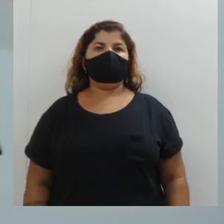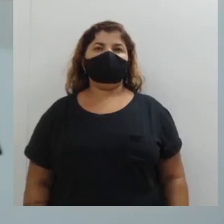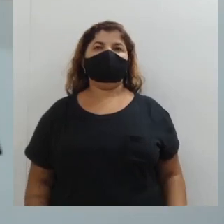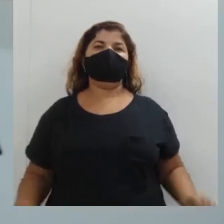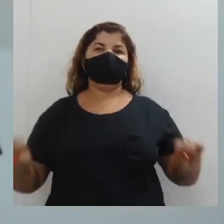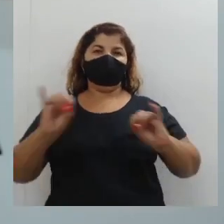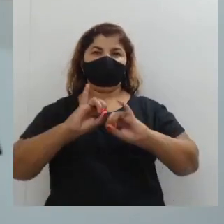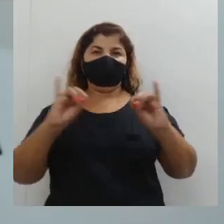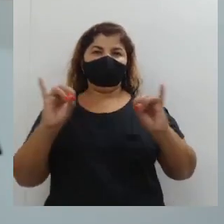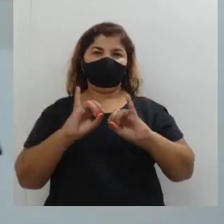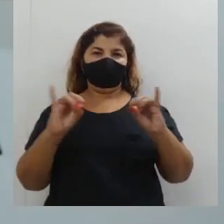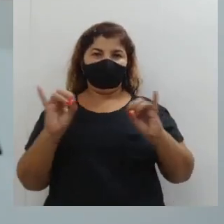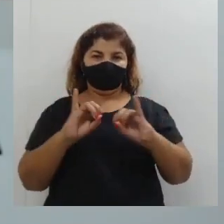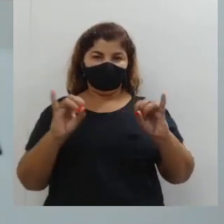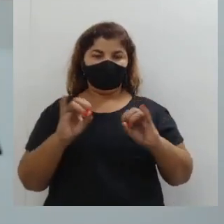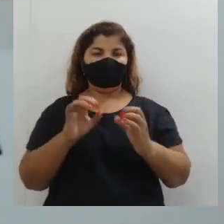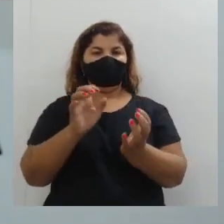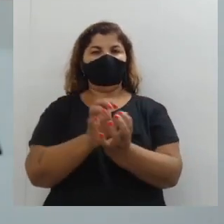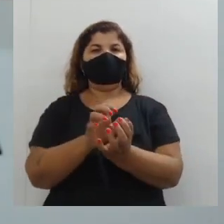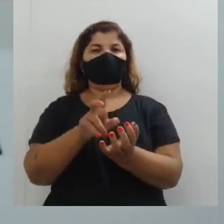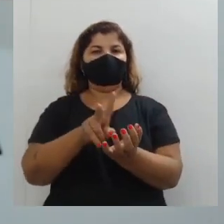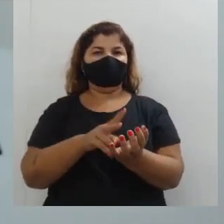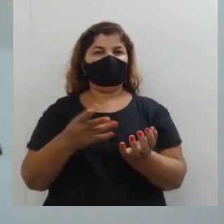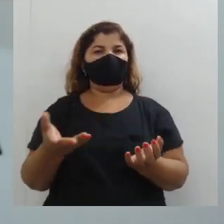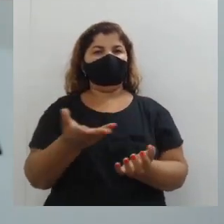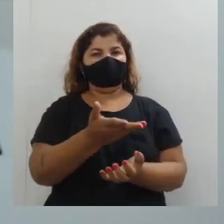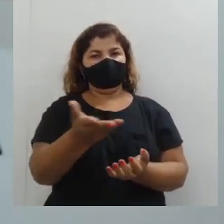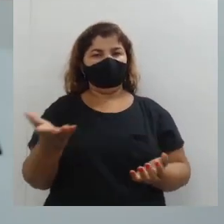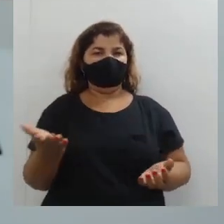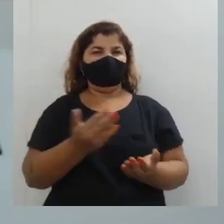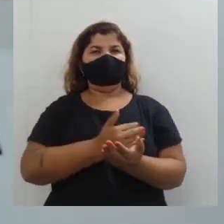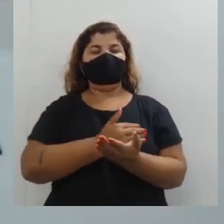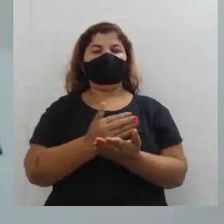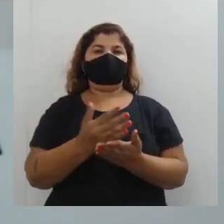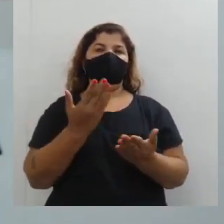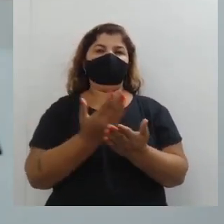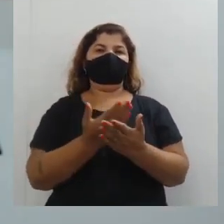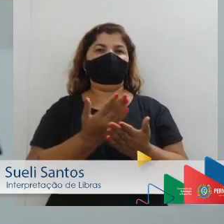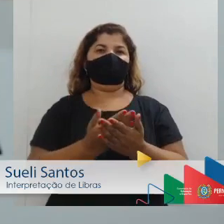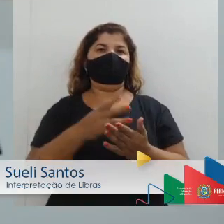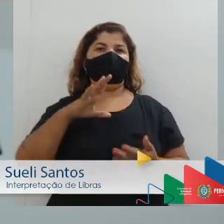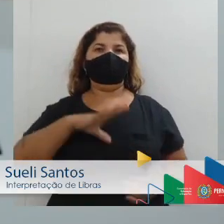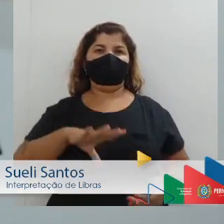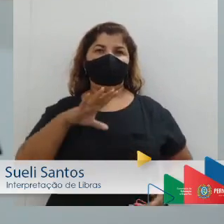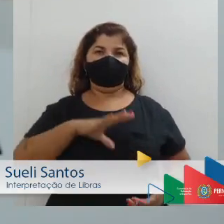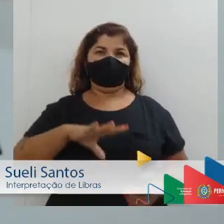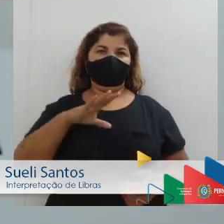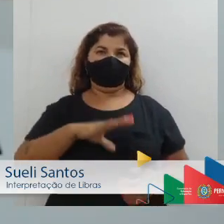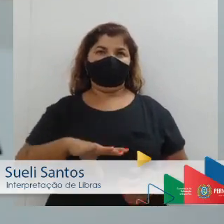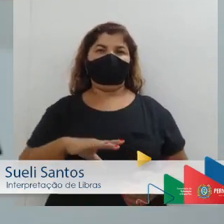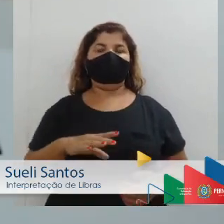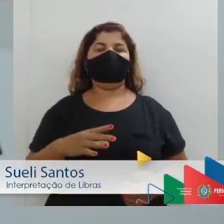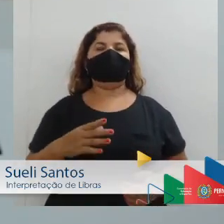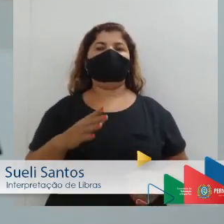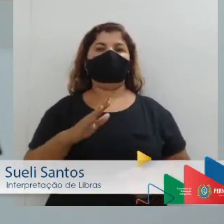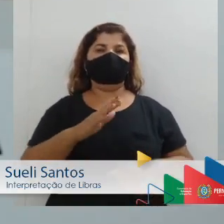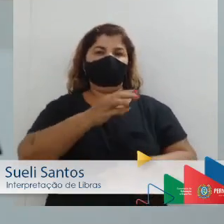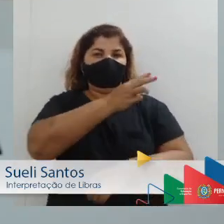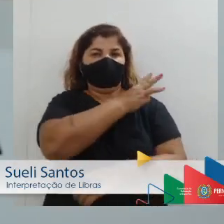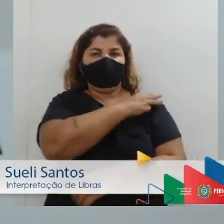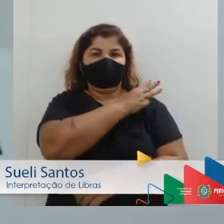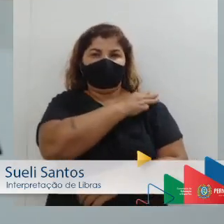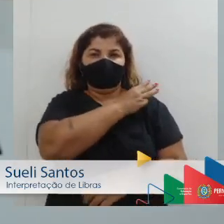Olá, meu povo ligado no EducaPE. Vamos iniciar mais uma aula de língua portuguesa, agora para a